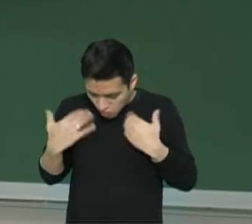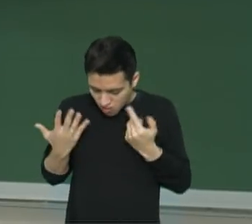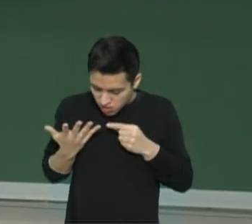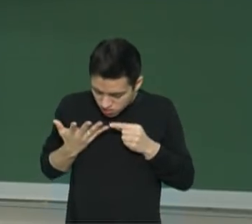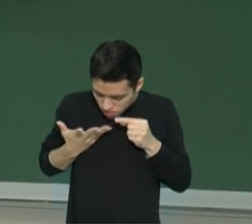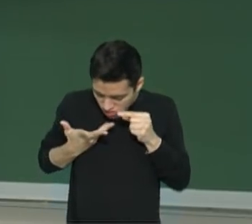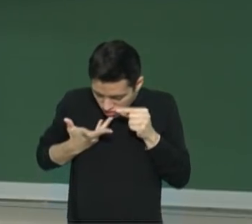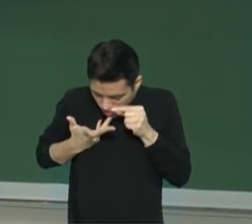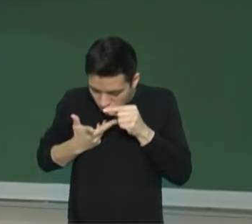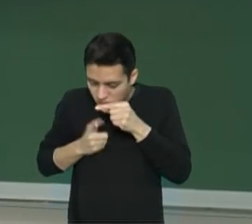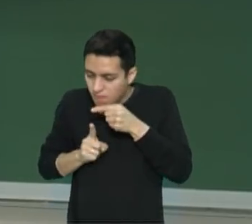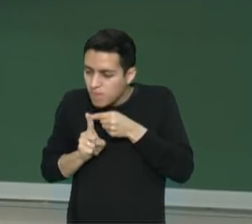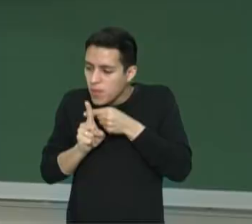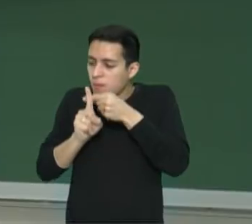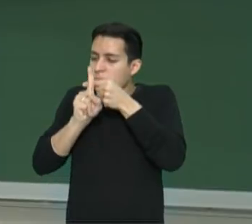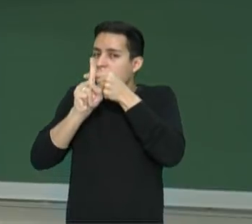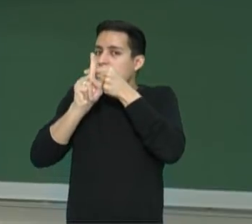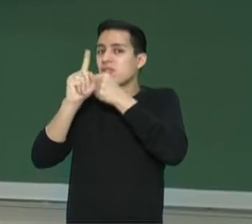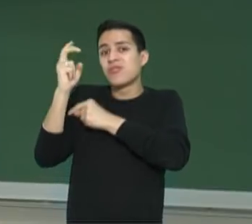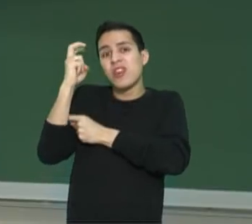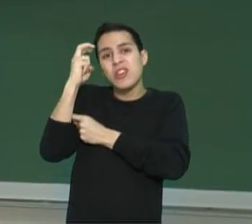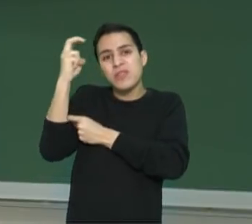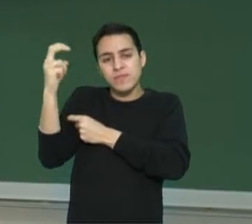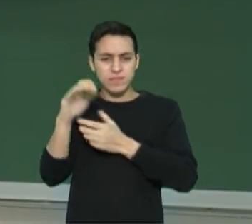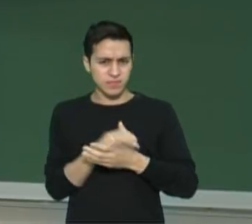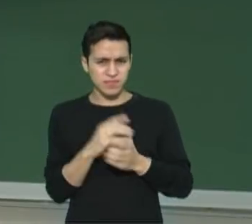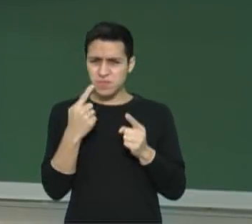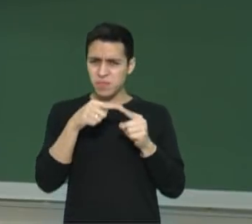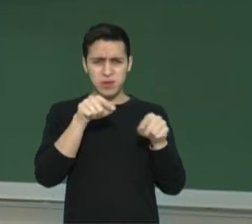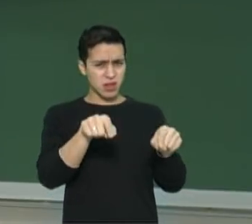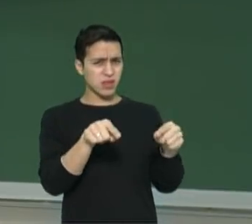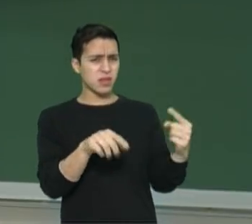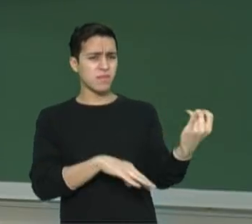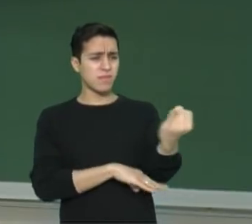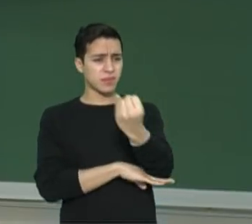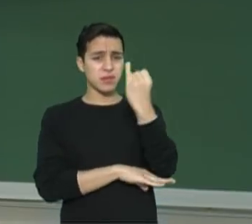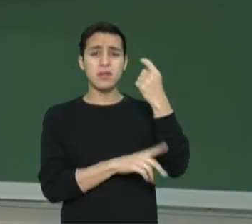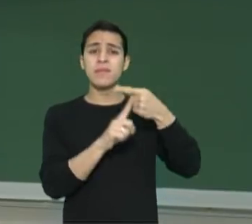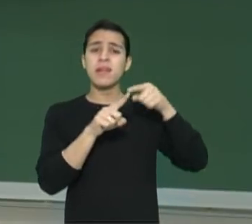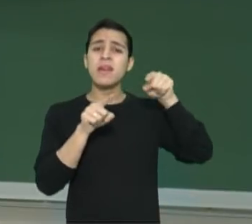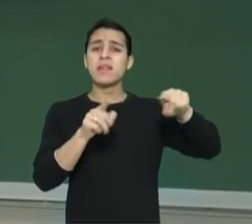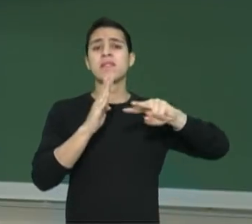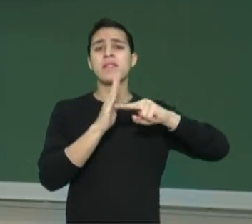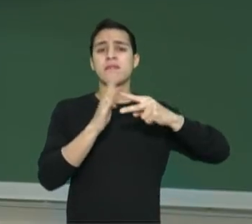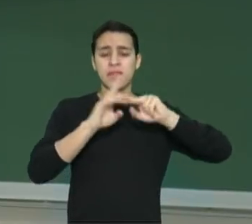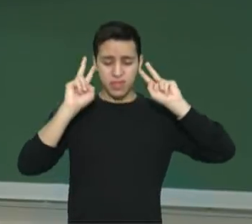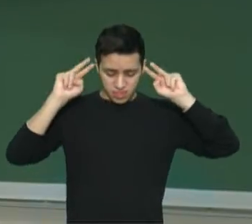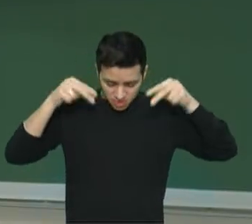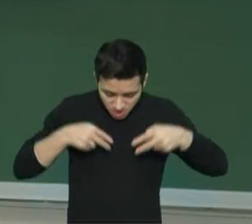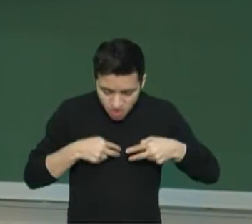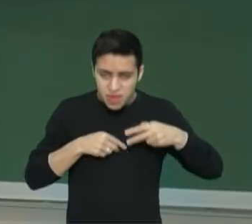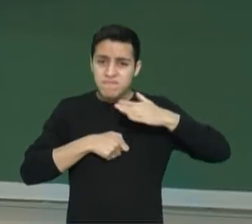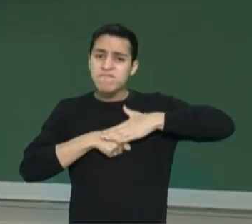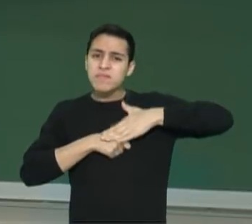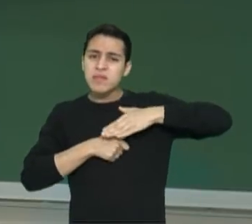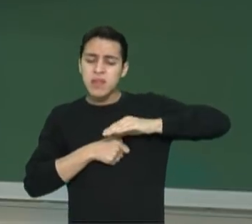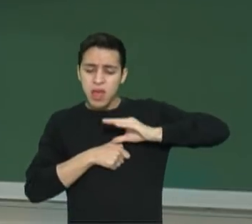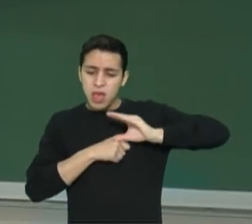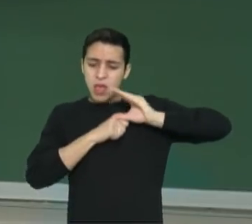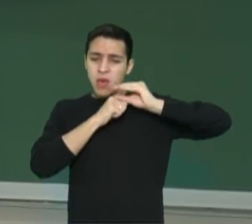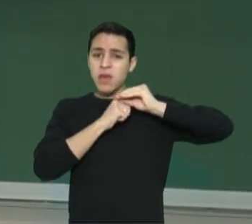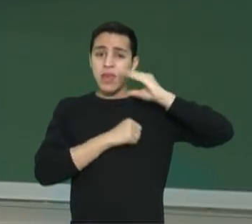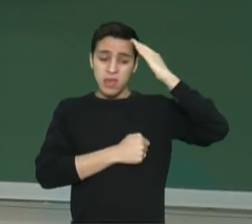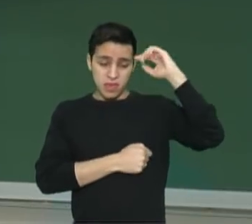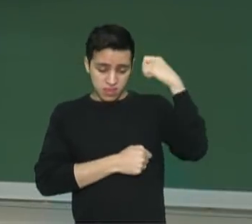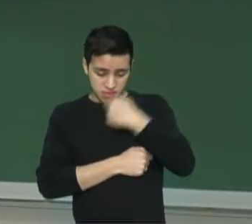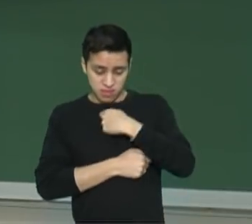as suas possibilidades aí. Por que que é importante? Por que a gente está falando disso? Porque isso é autoconhecimento. Quando eu sei qual é a minha